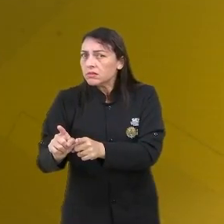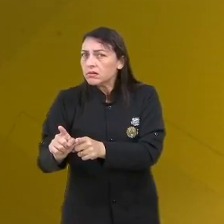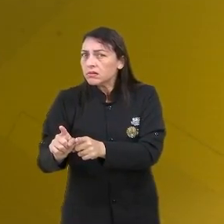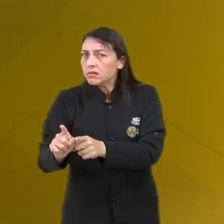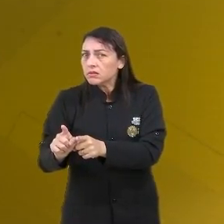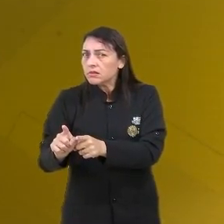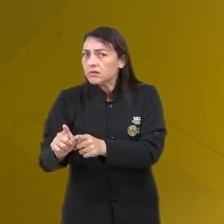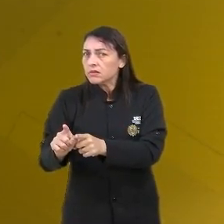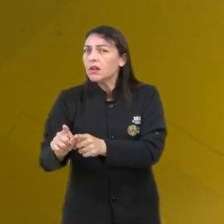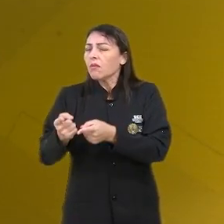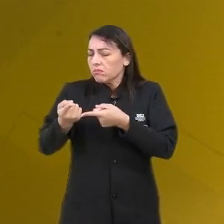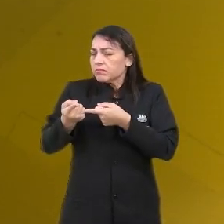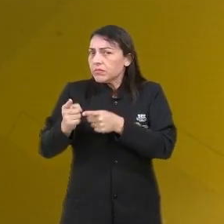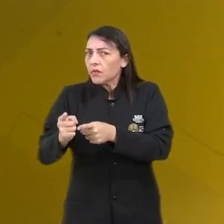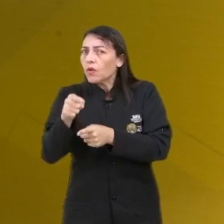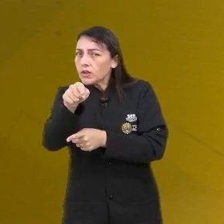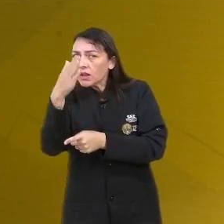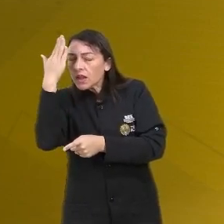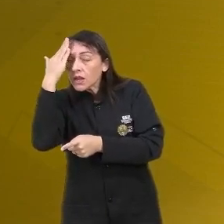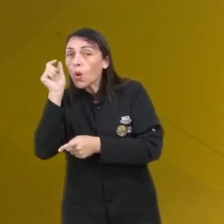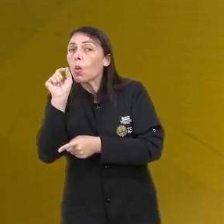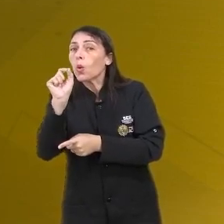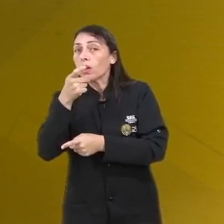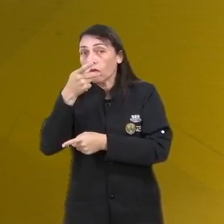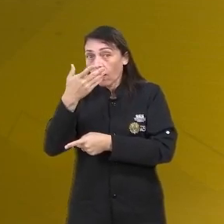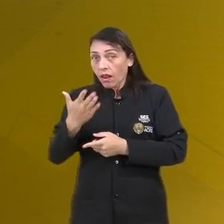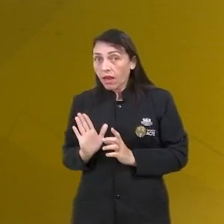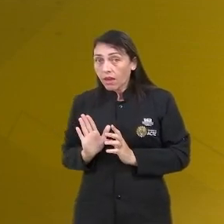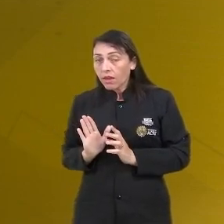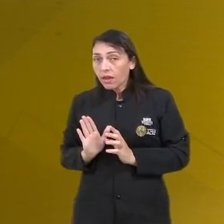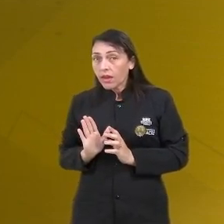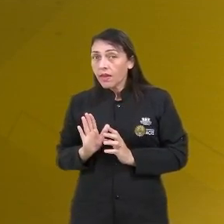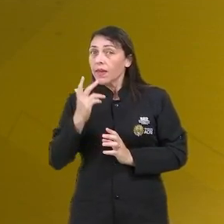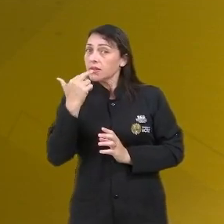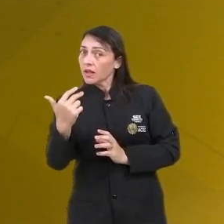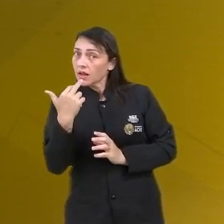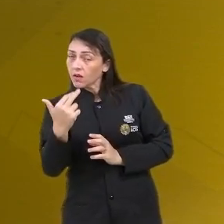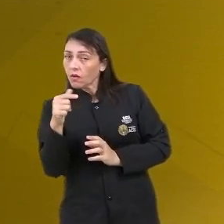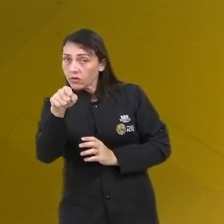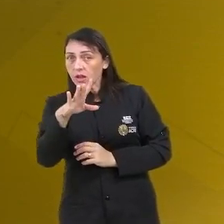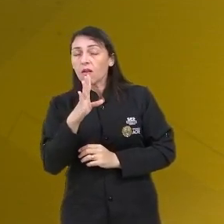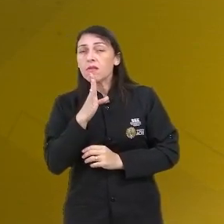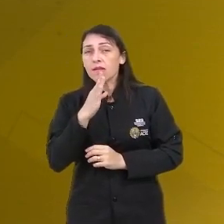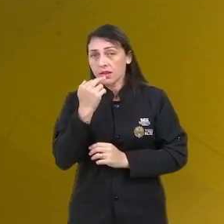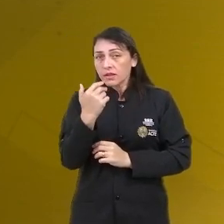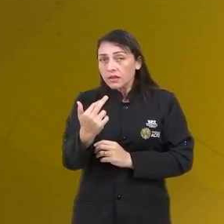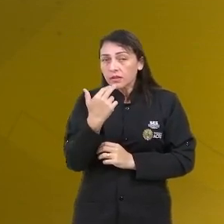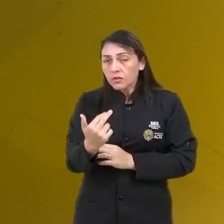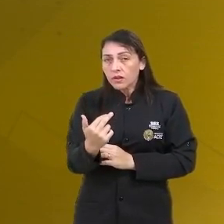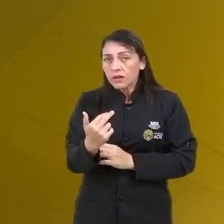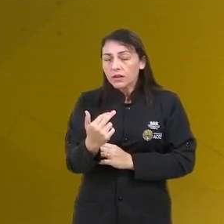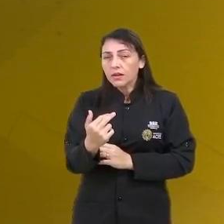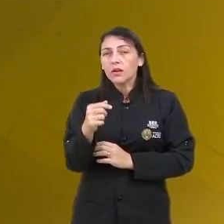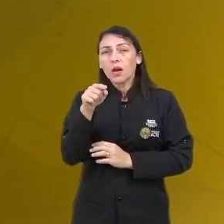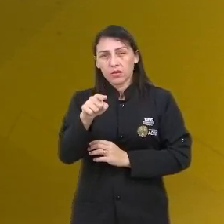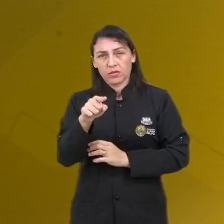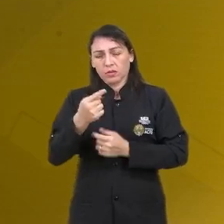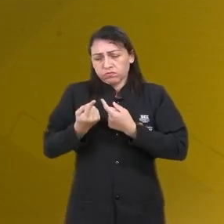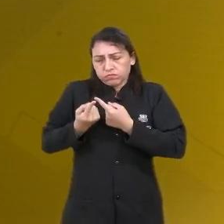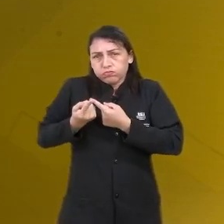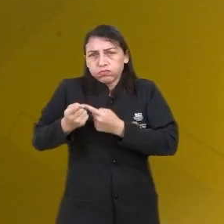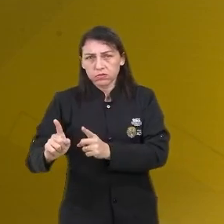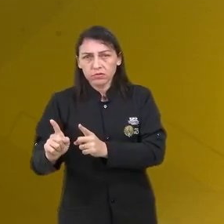Te gostou? Será que você entendeu o que eu quis dizer nesse idioma? Será que você conhece esse idioma? Será uma